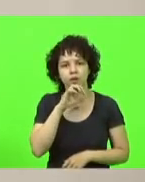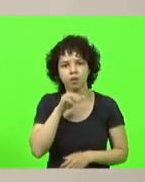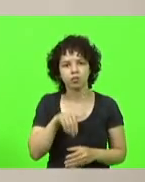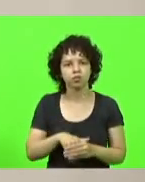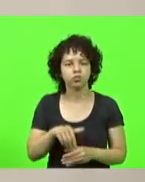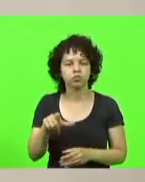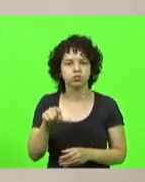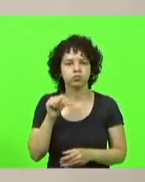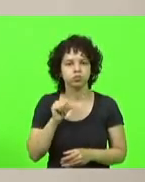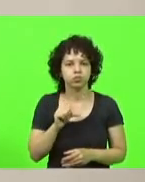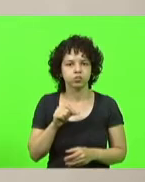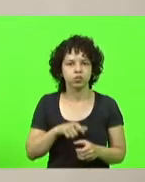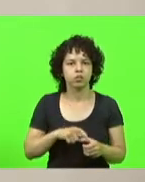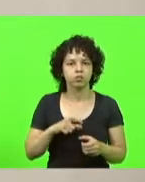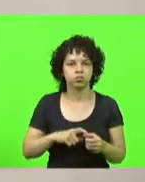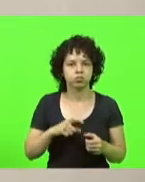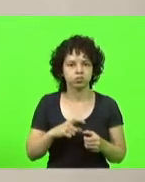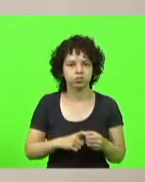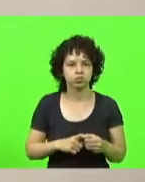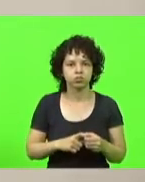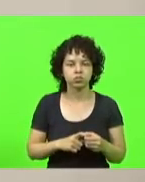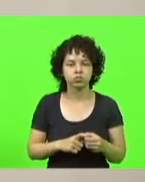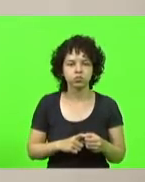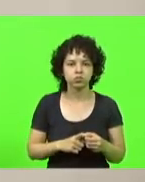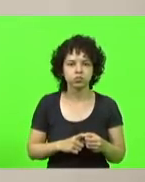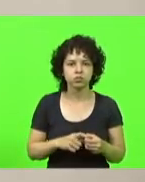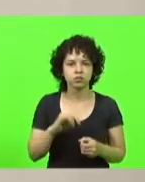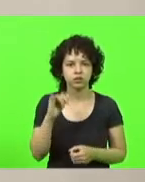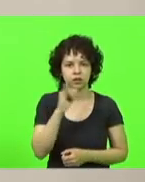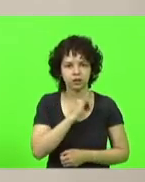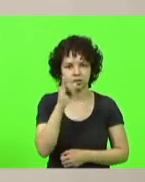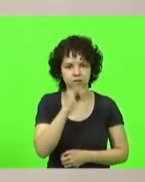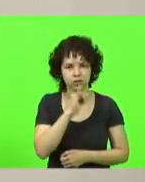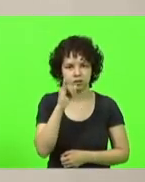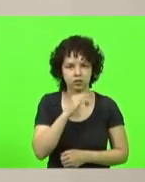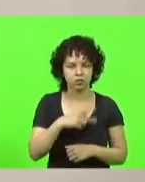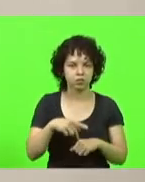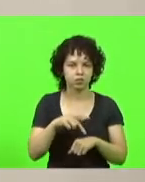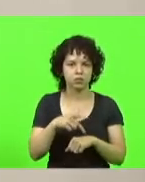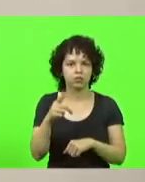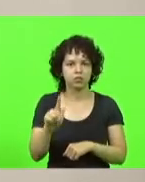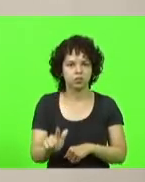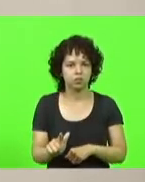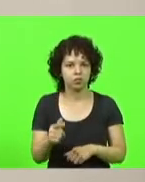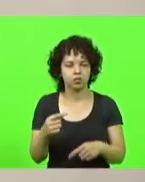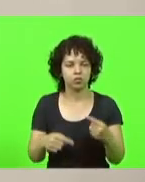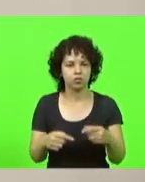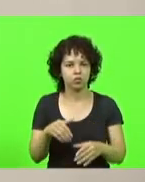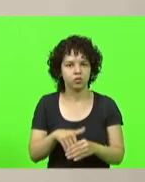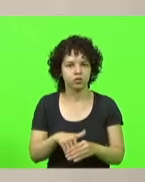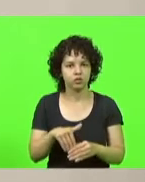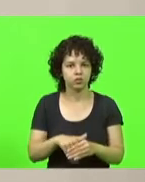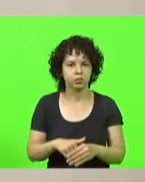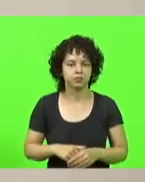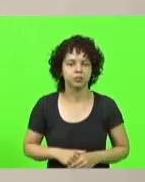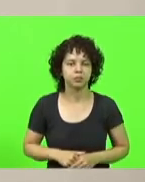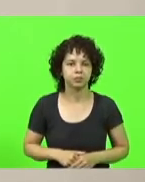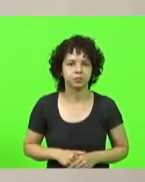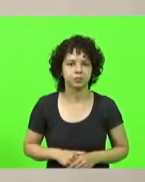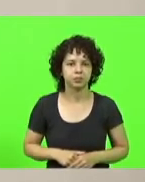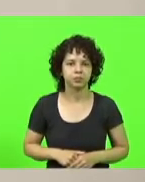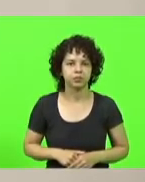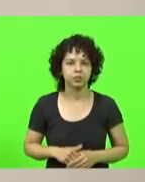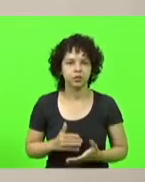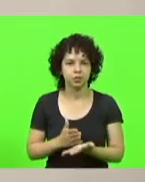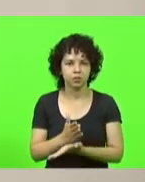compor o Comitê de Italianos no Exterior, em discussão. Não havendo quem queira discutir, em votação. Deputados que aprovam, permaneçam como se